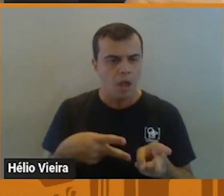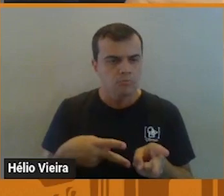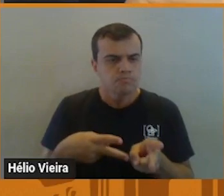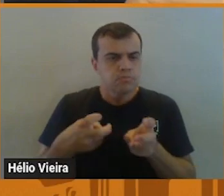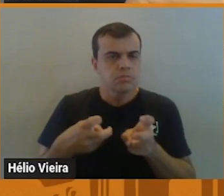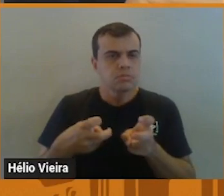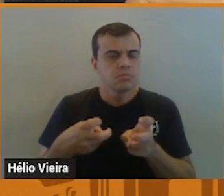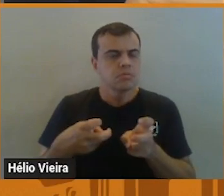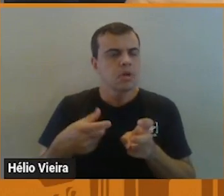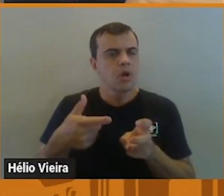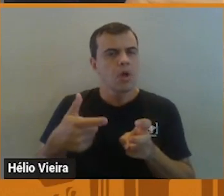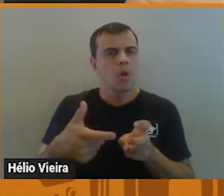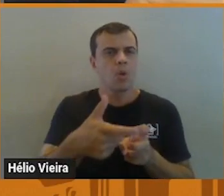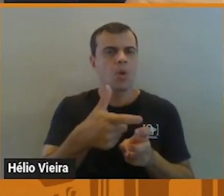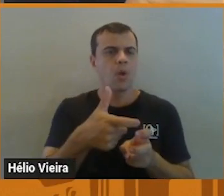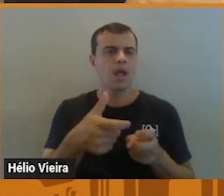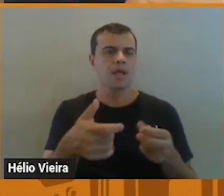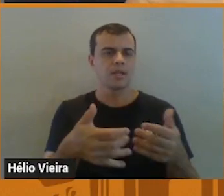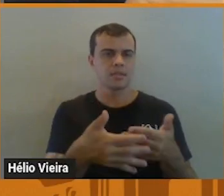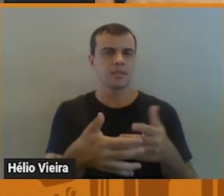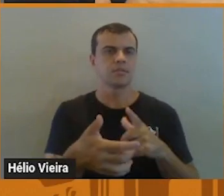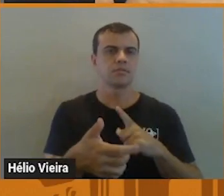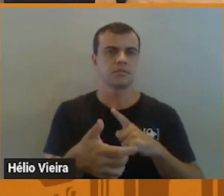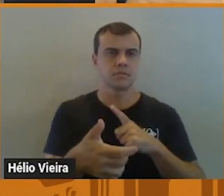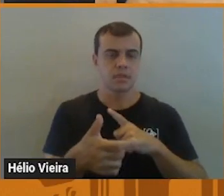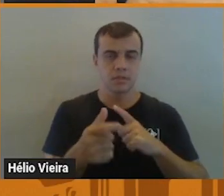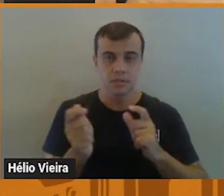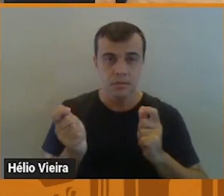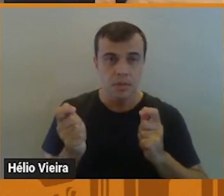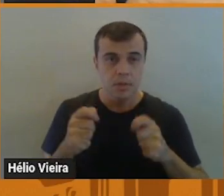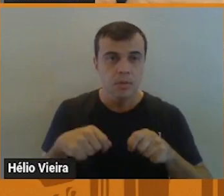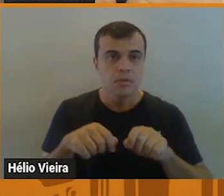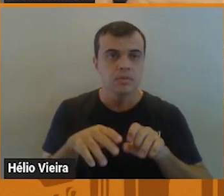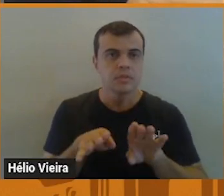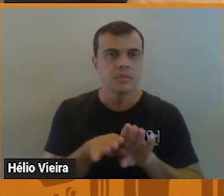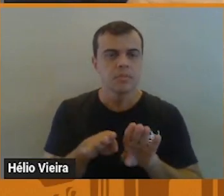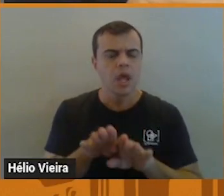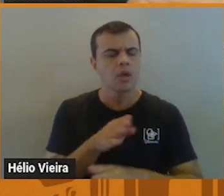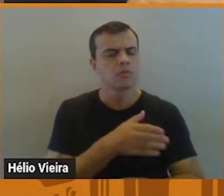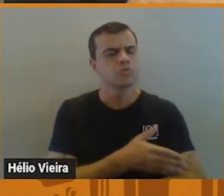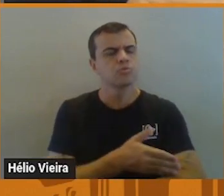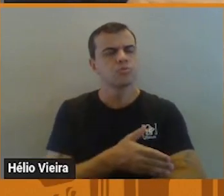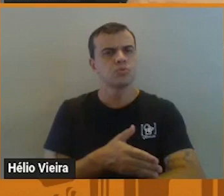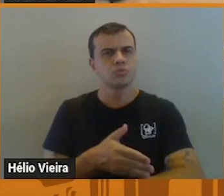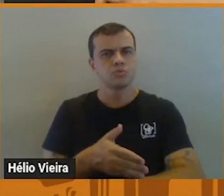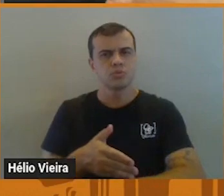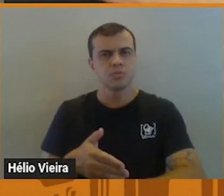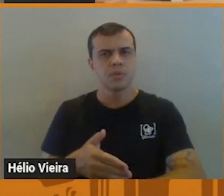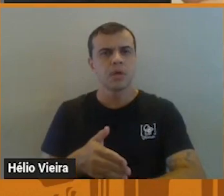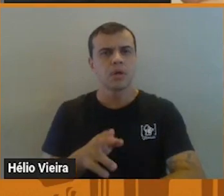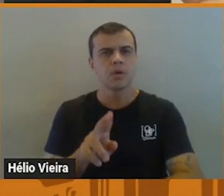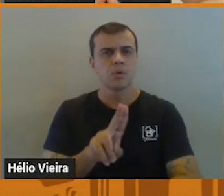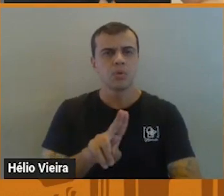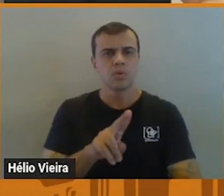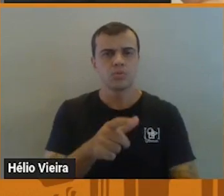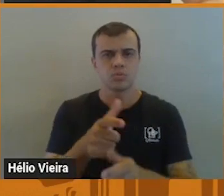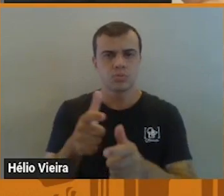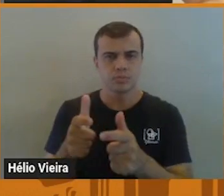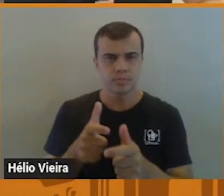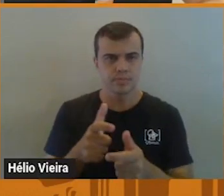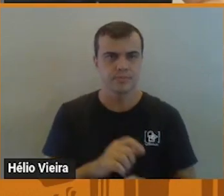desses recursos que a cidade oferece e tornem habitual o uso desses recursos,